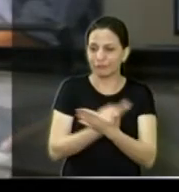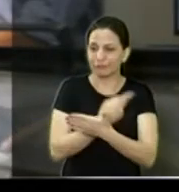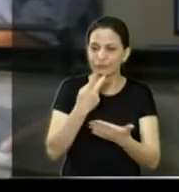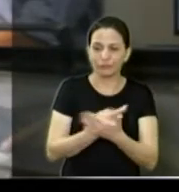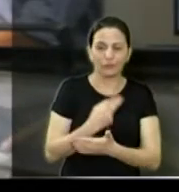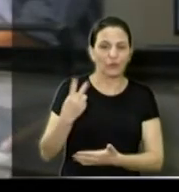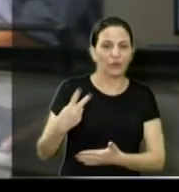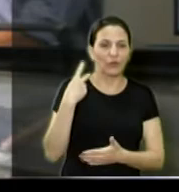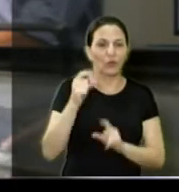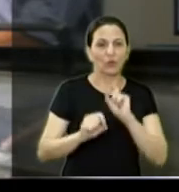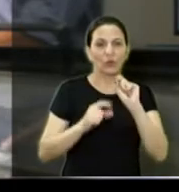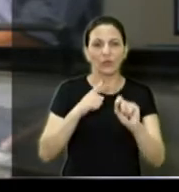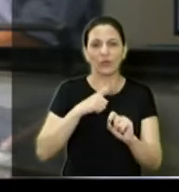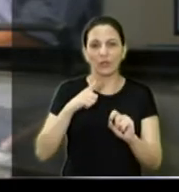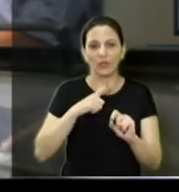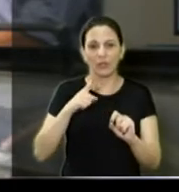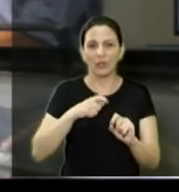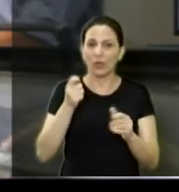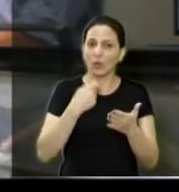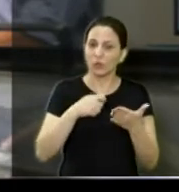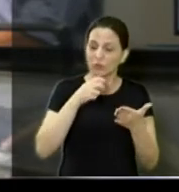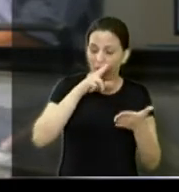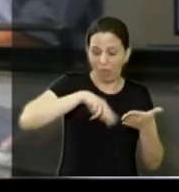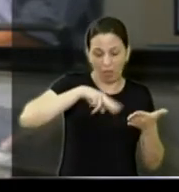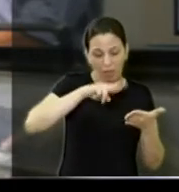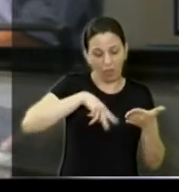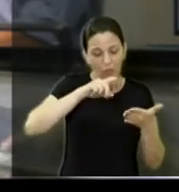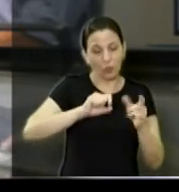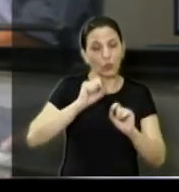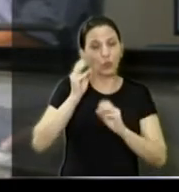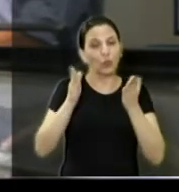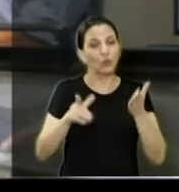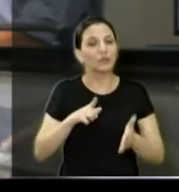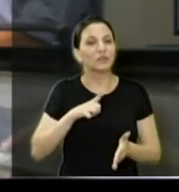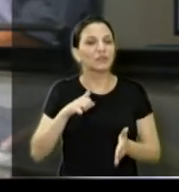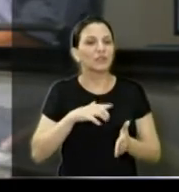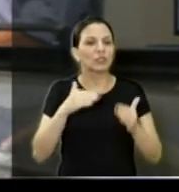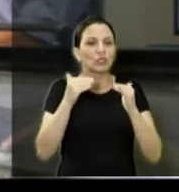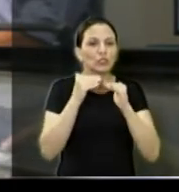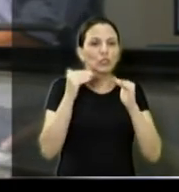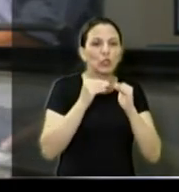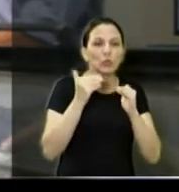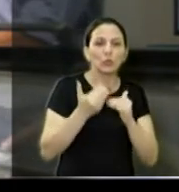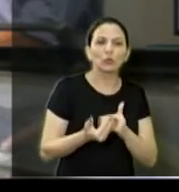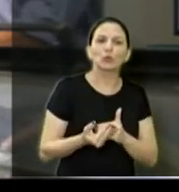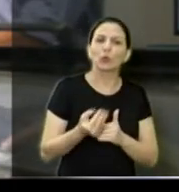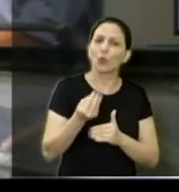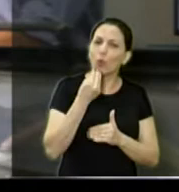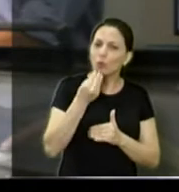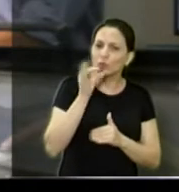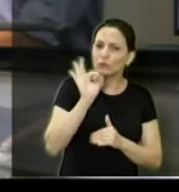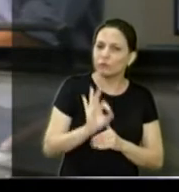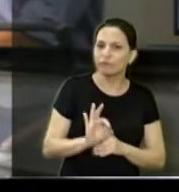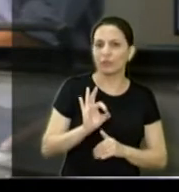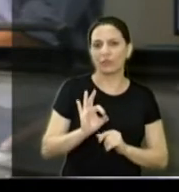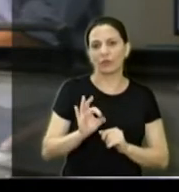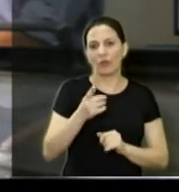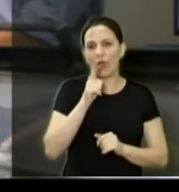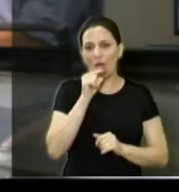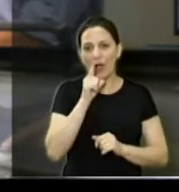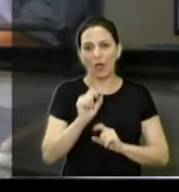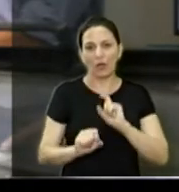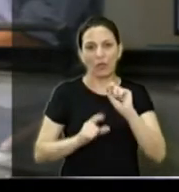valor foi causado justamente pela correção da leitura, que agora estaria condizente com o consumo. Foram recolhidos